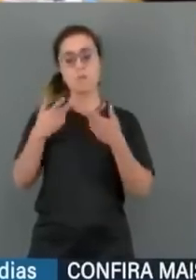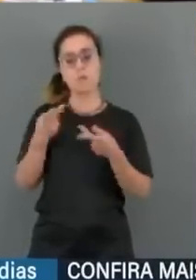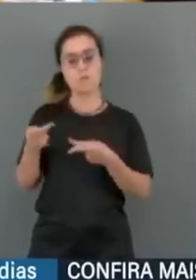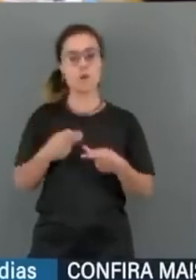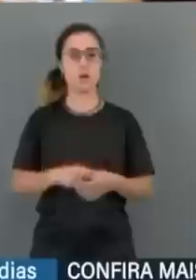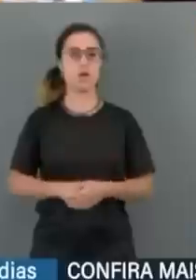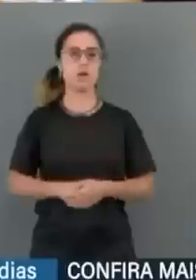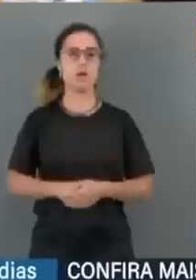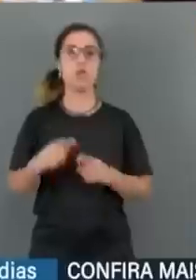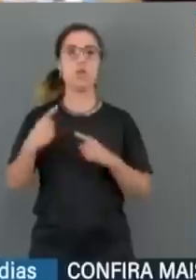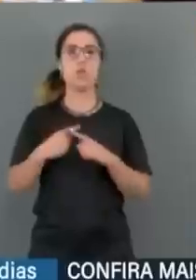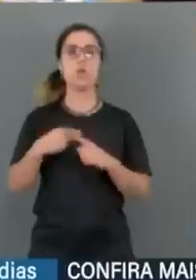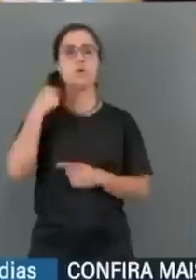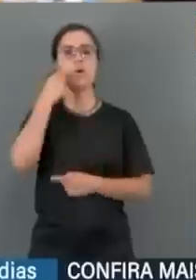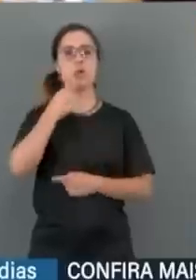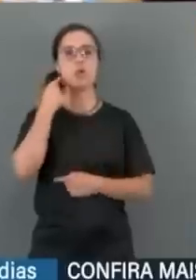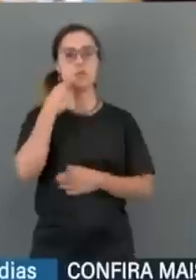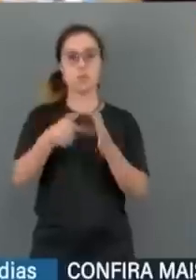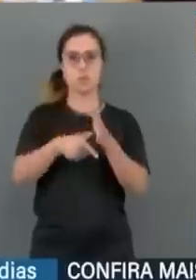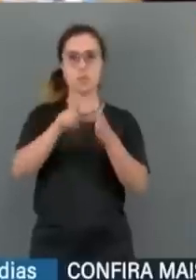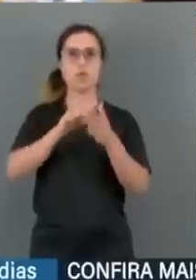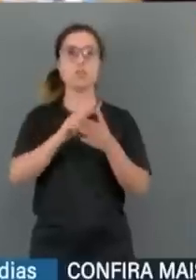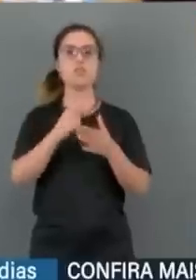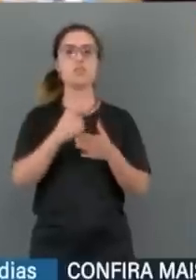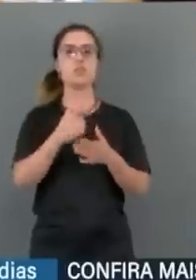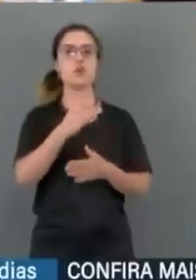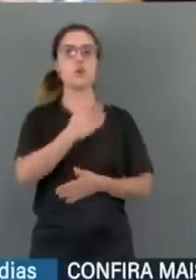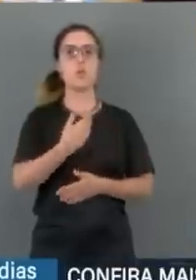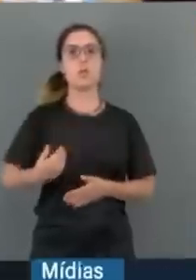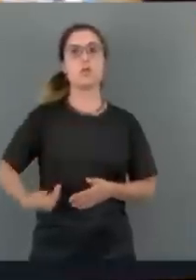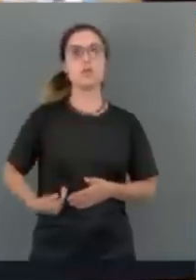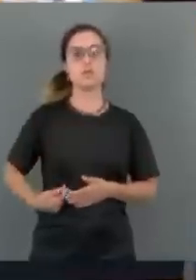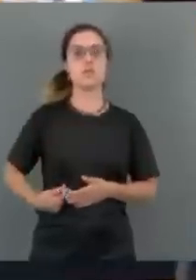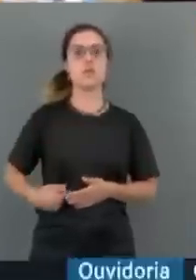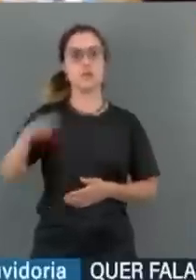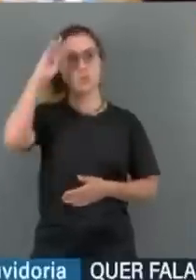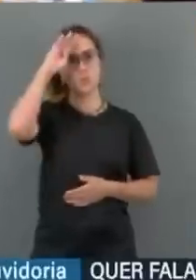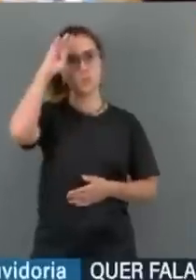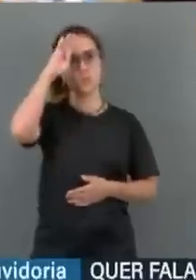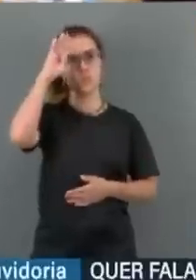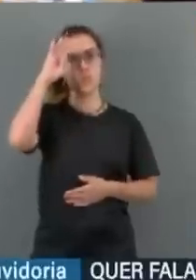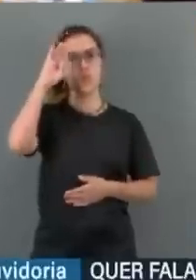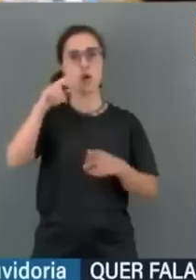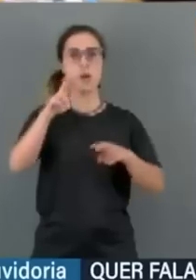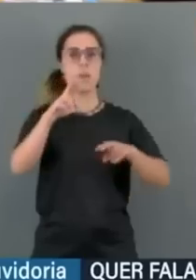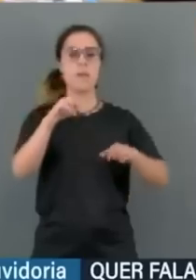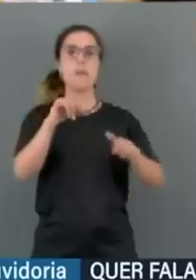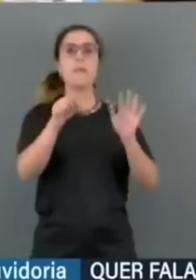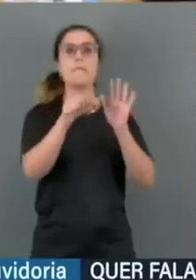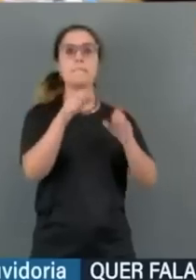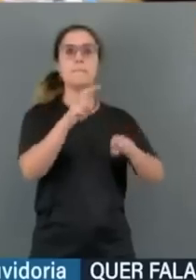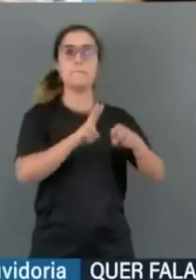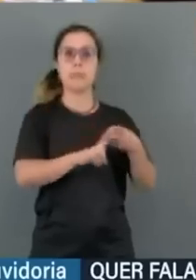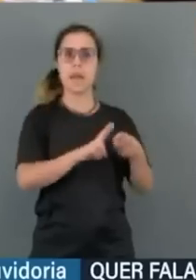convocado? Os ajudantes do ex-presidente Bolsonaro foi preso por falsificar a vacina. Está errado, falsificou a